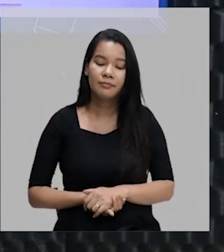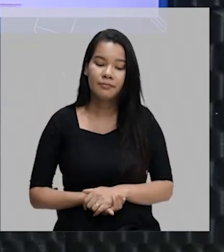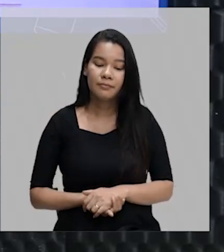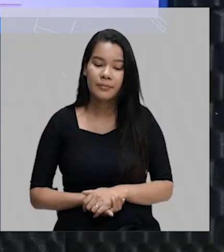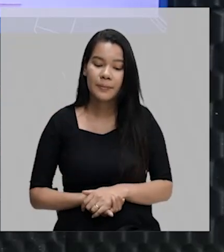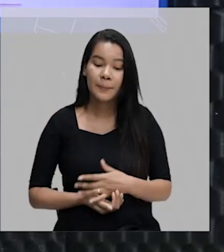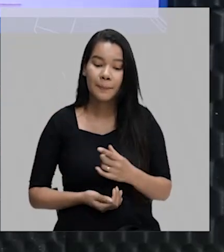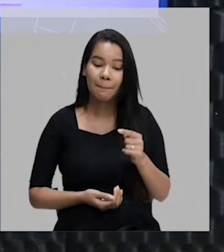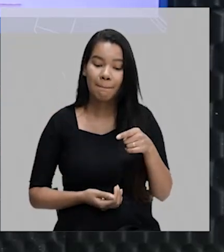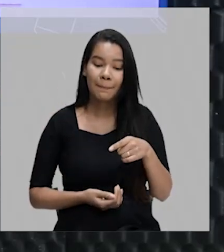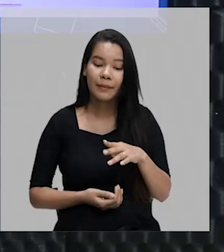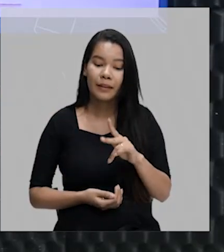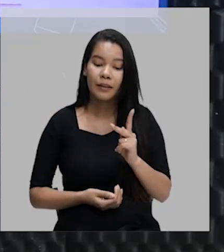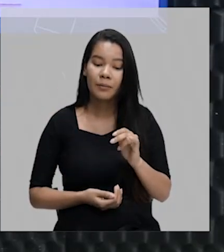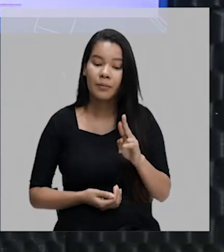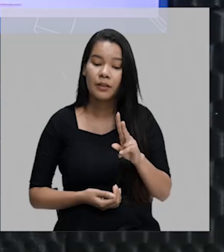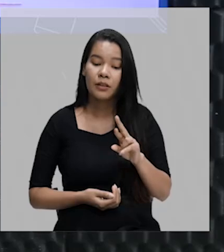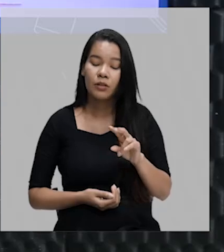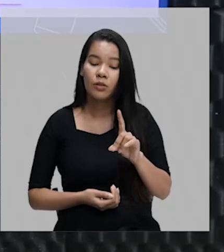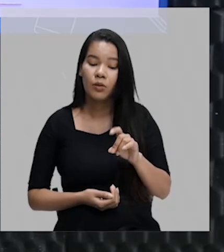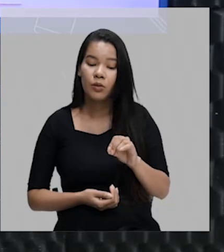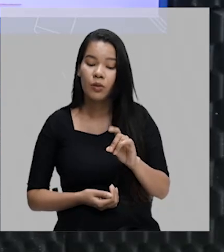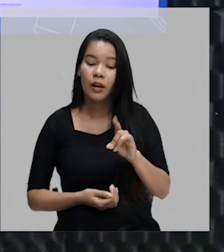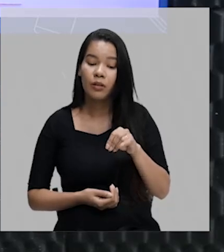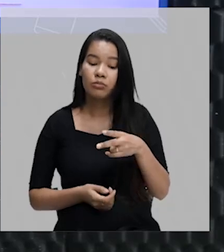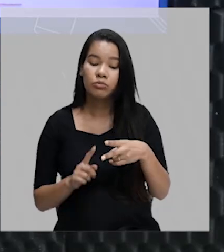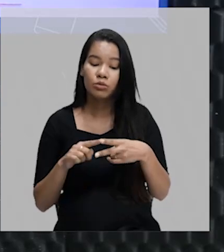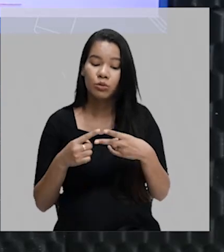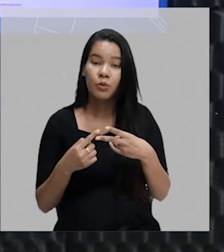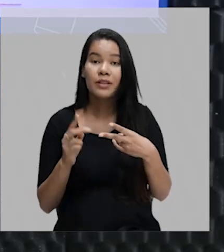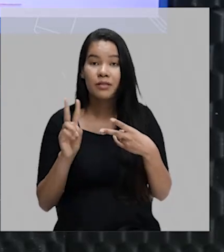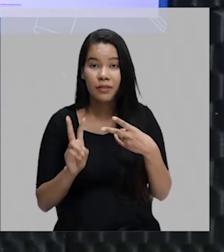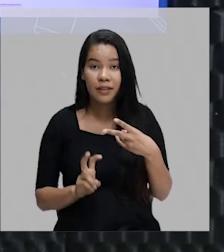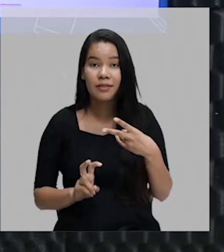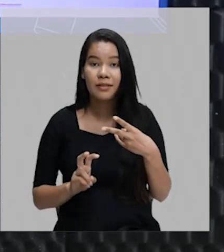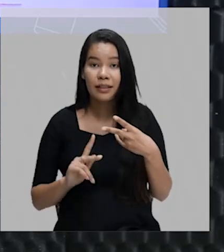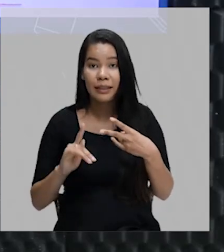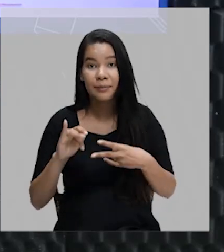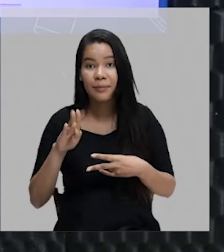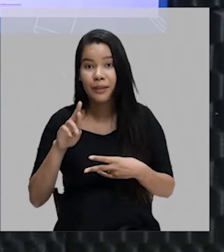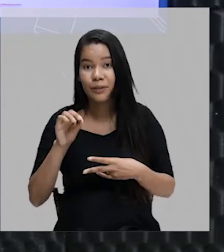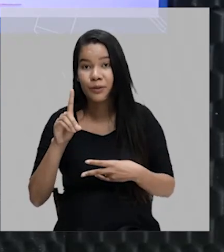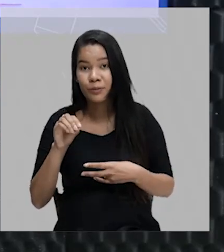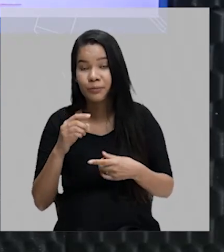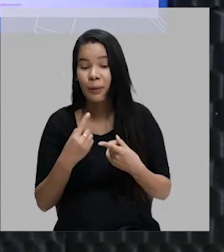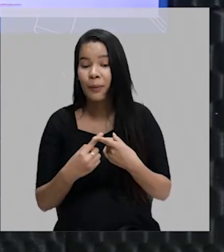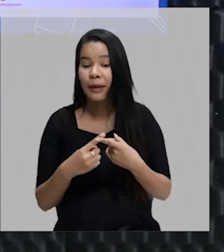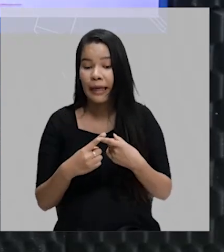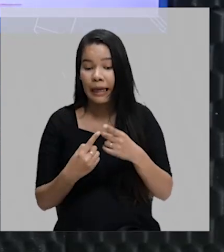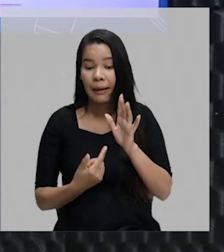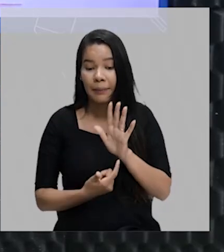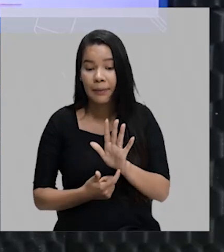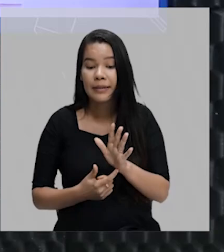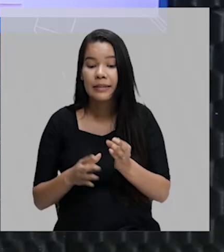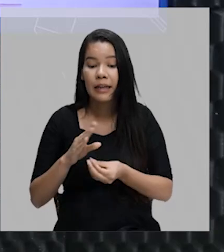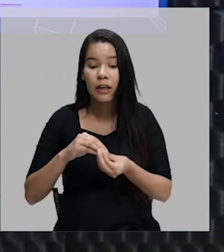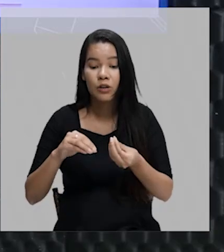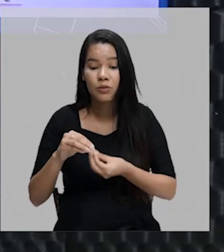esse híbrido aqui é um duplo híbrido. Por quê? Ele apresenta a junção de